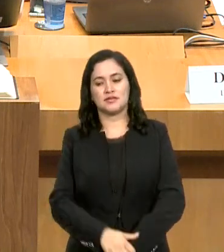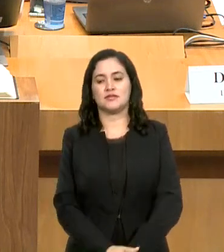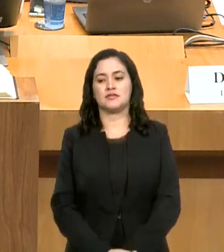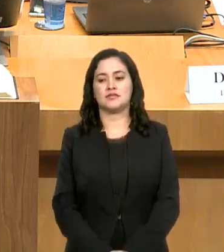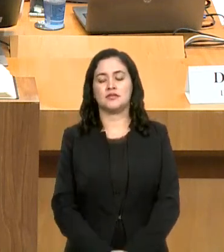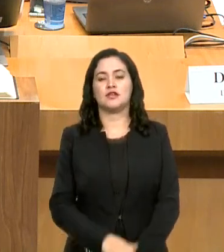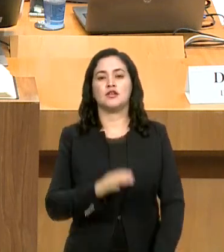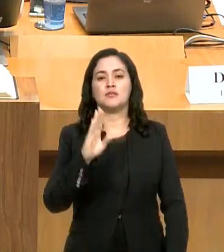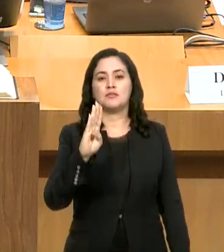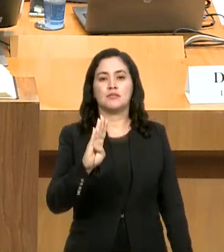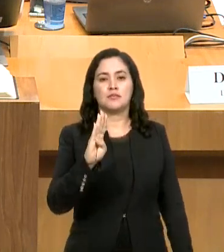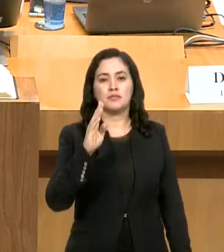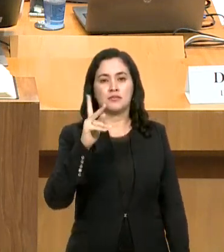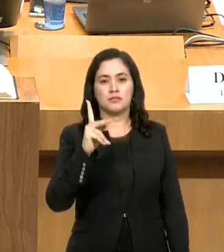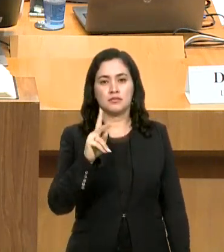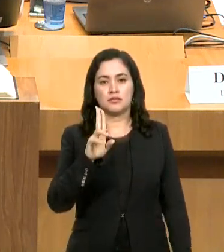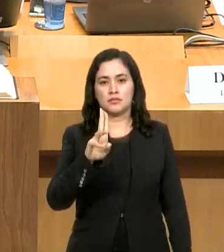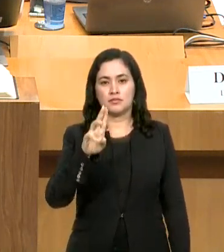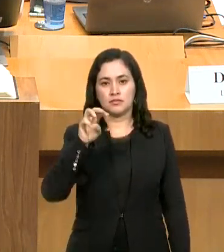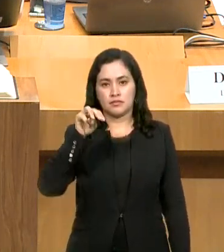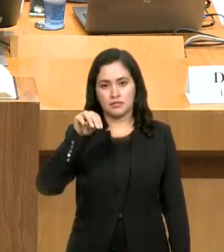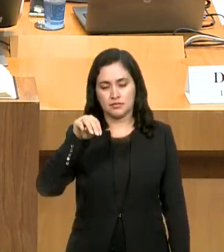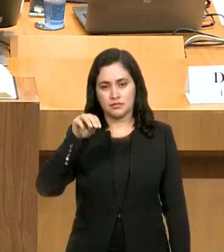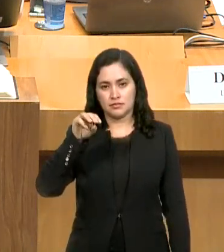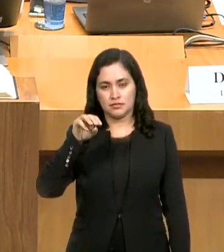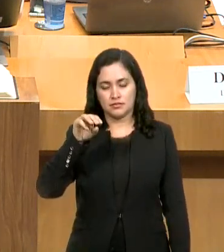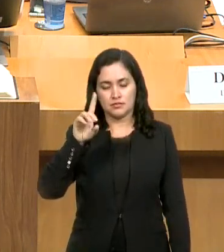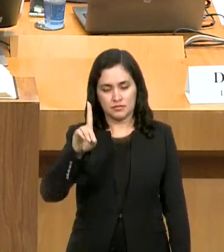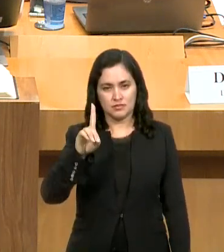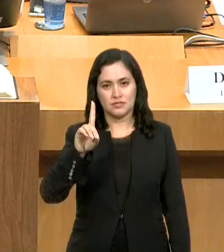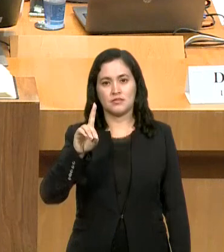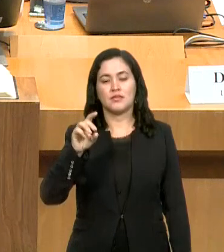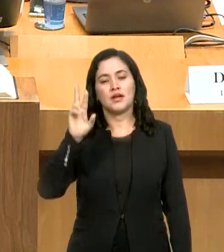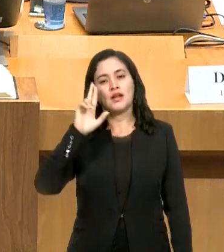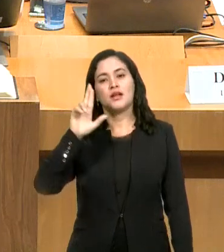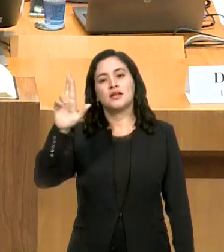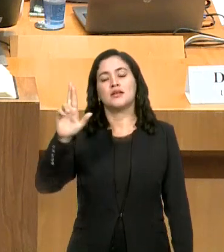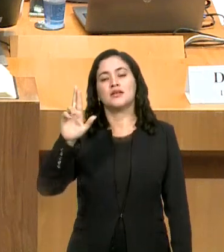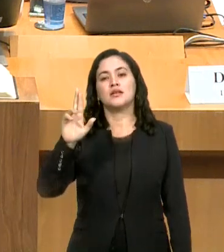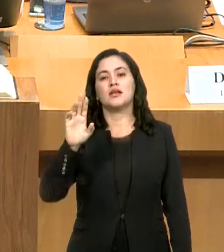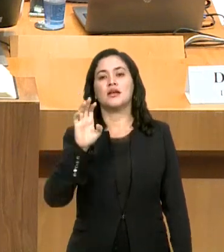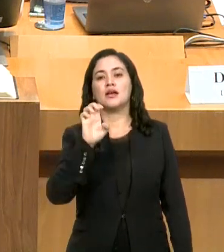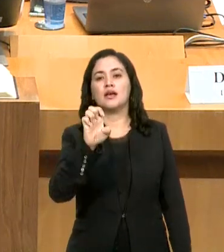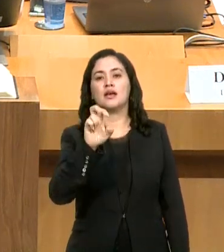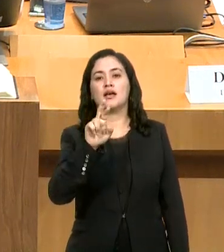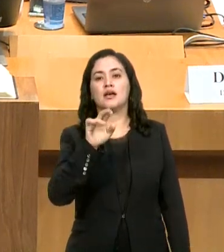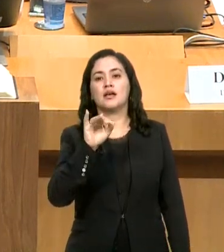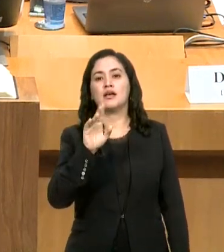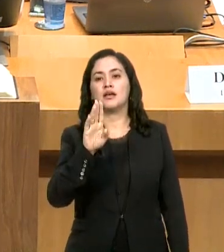Bloco Parlamentar, União Democrática, líder Eric Costa, consulto.